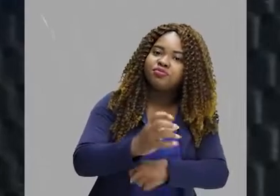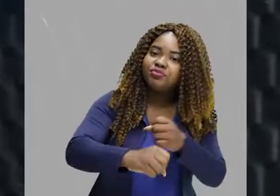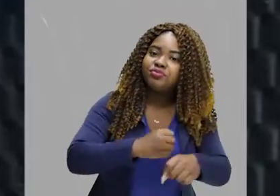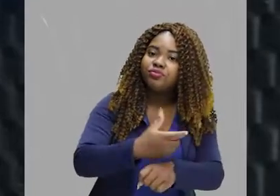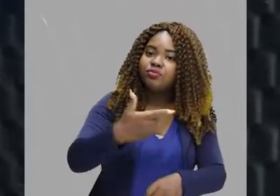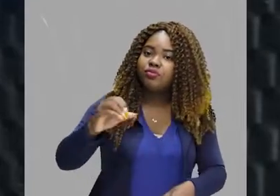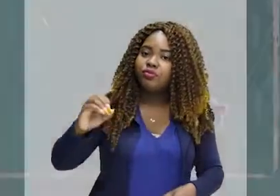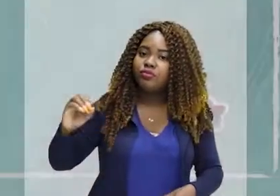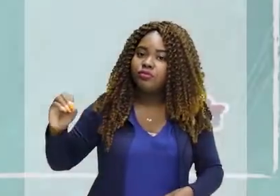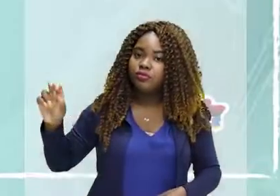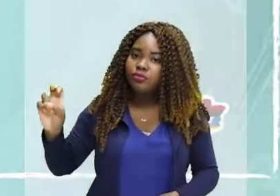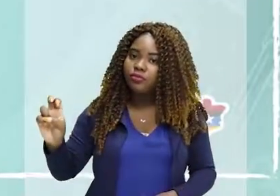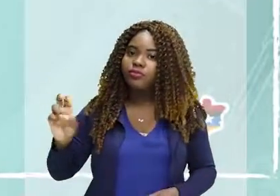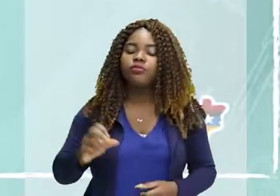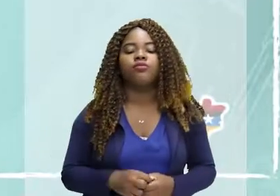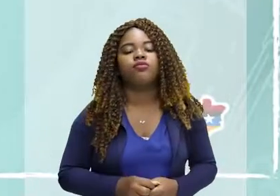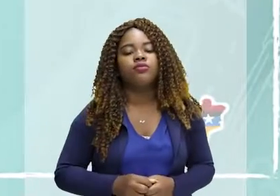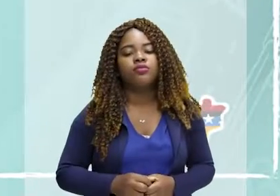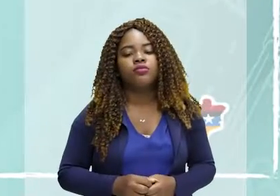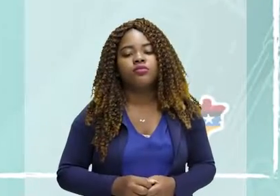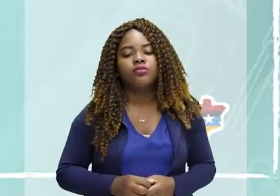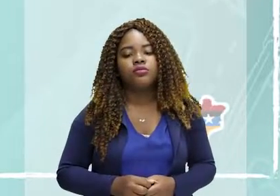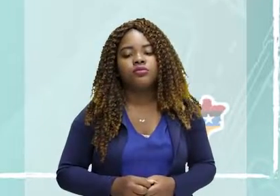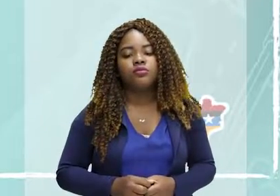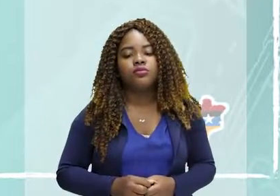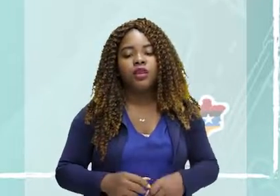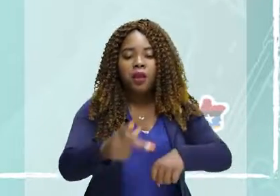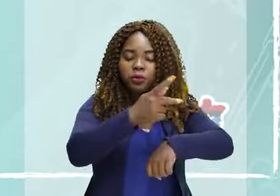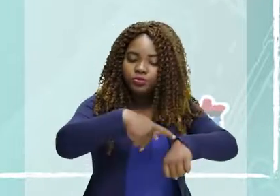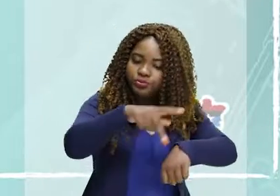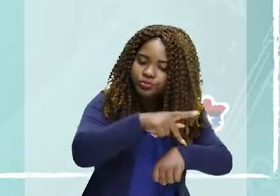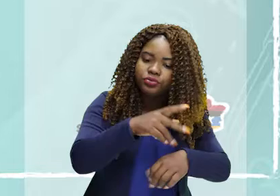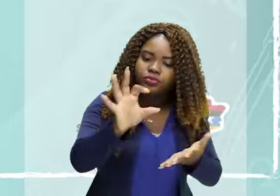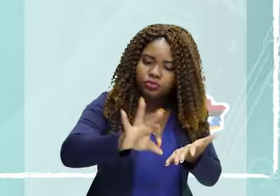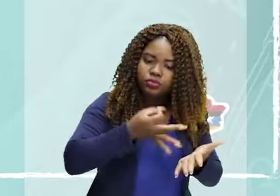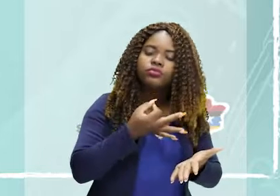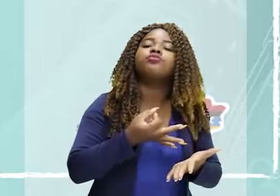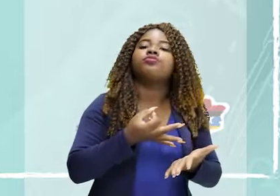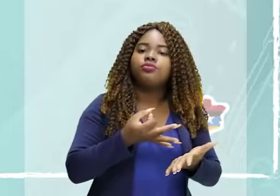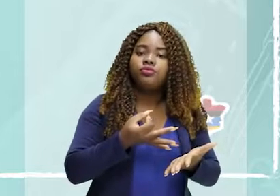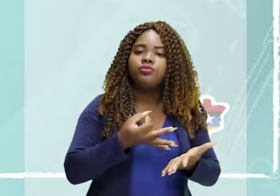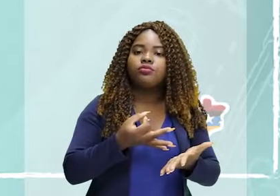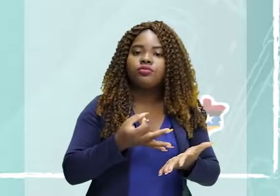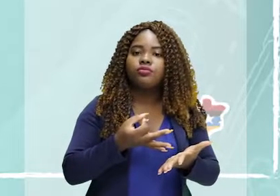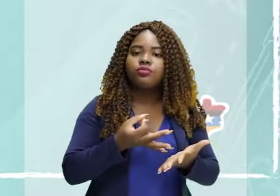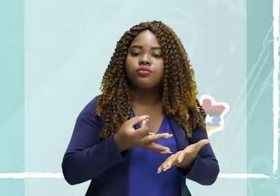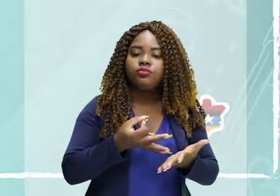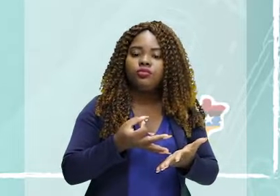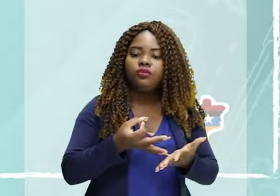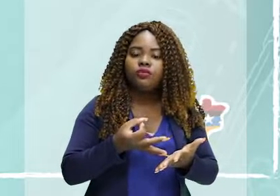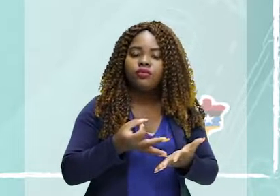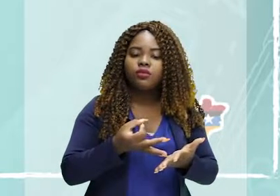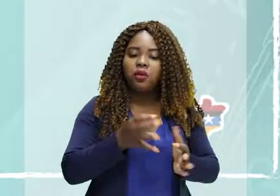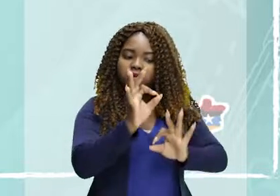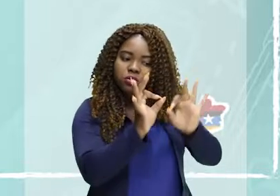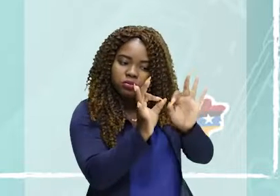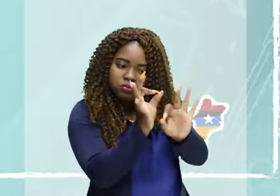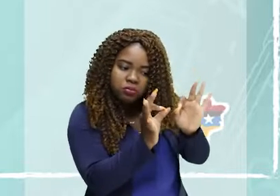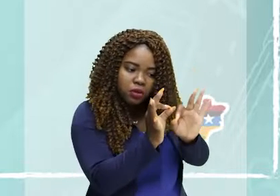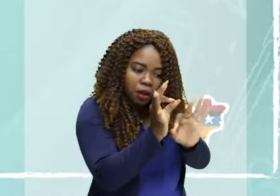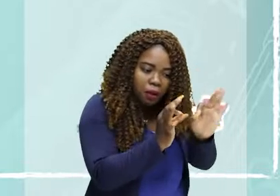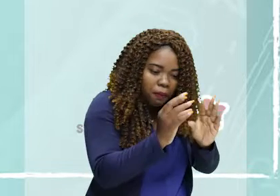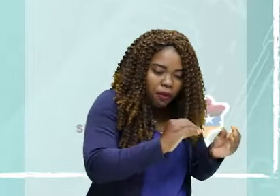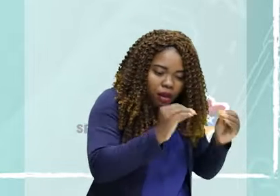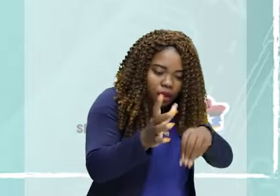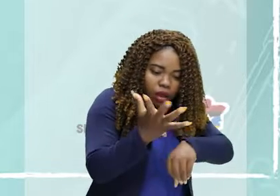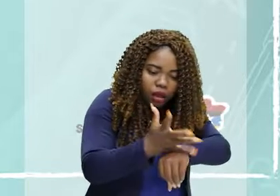2005. A maioria dos países que assinaram o protocolo validaram, ou seja, fizeram uma agenda, né, para